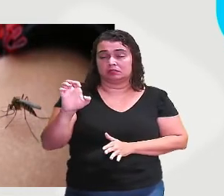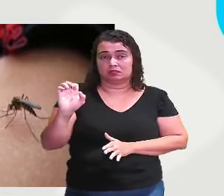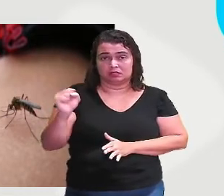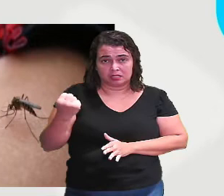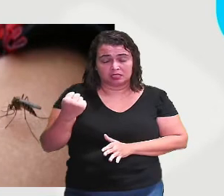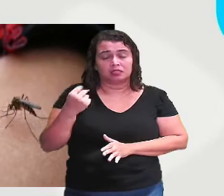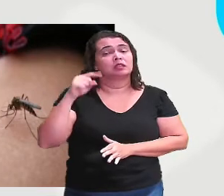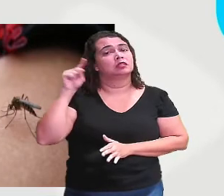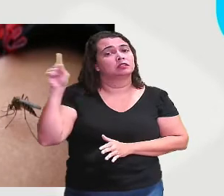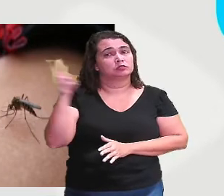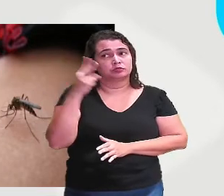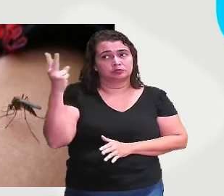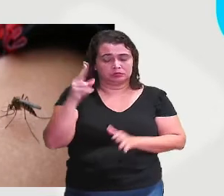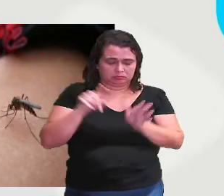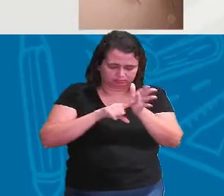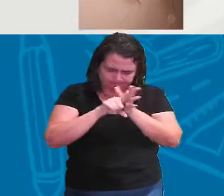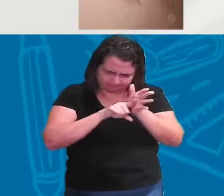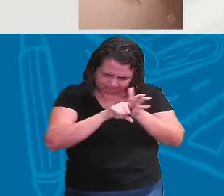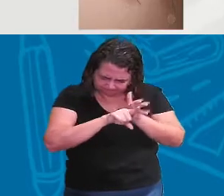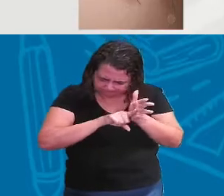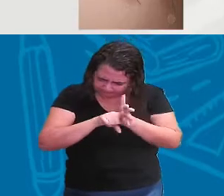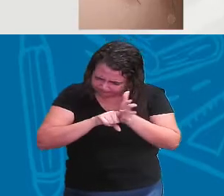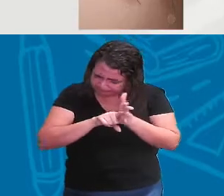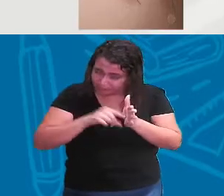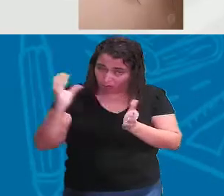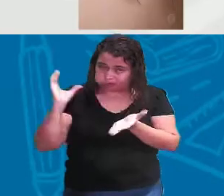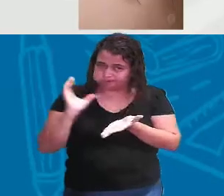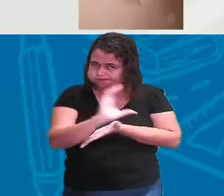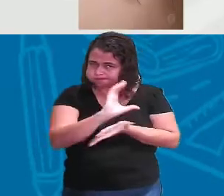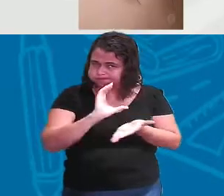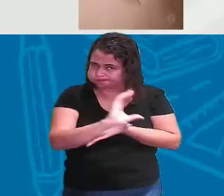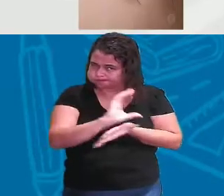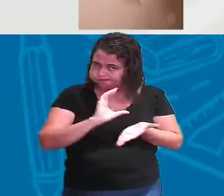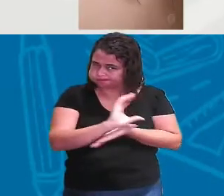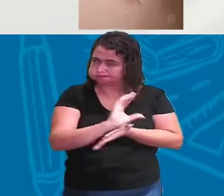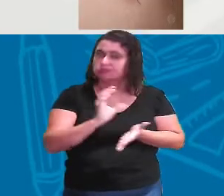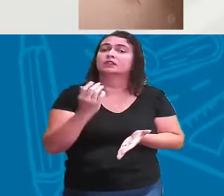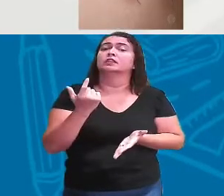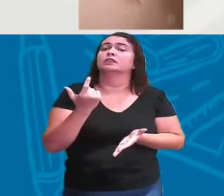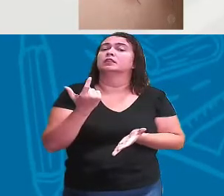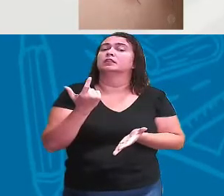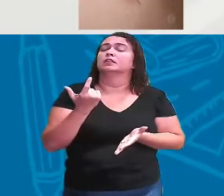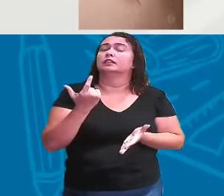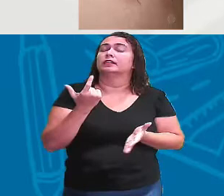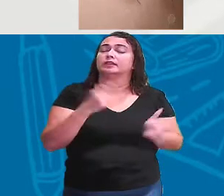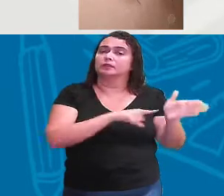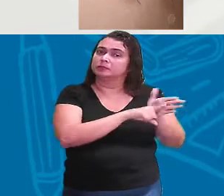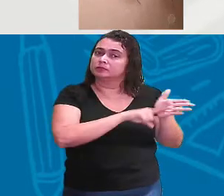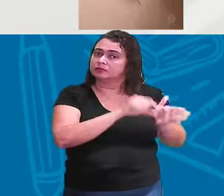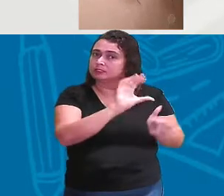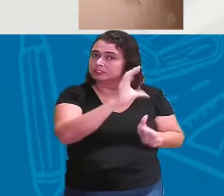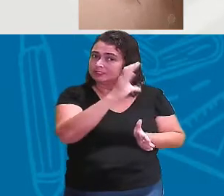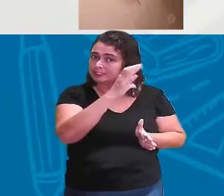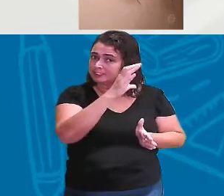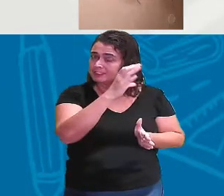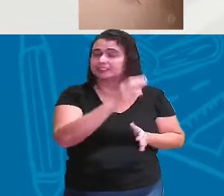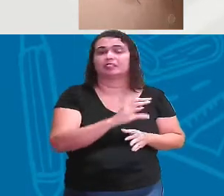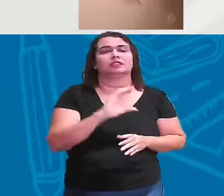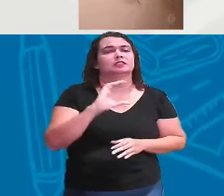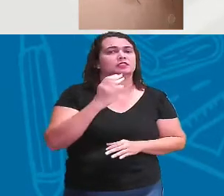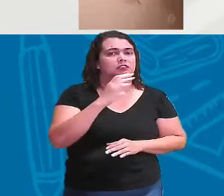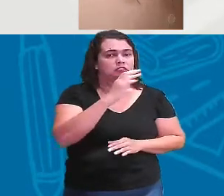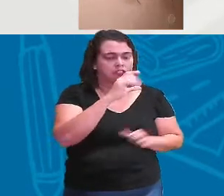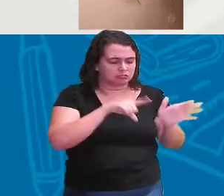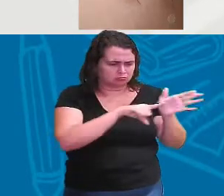trabalha muito na área de estudos, né? Investe muito hoje em pesquisa científica. Ele investe no intelecto humano, ele investe